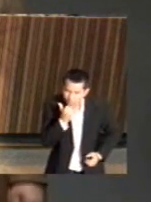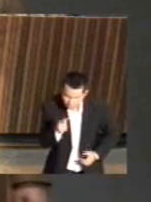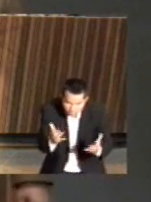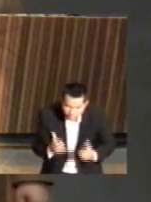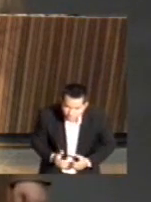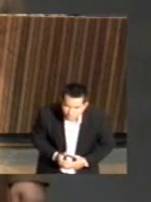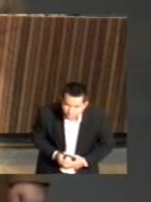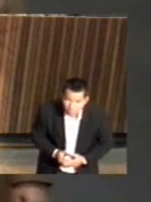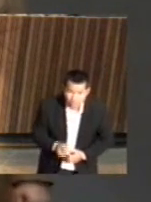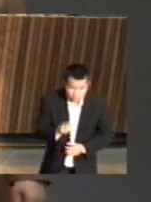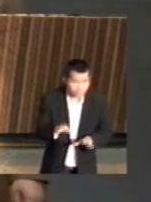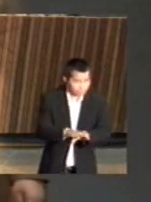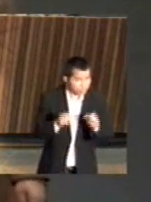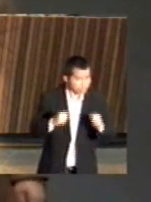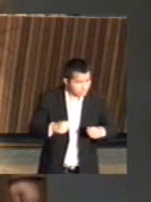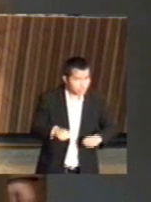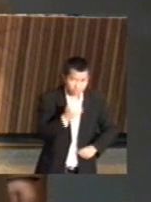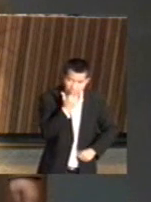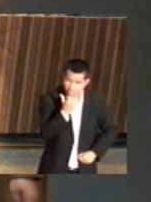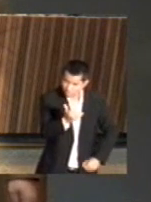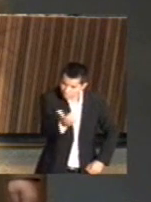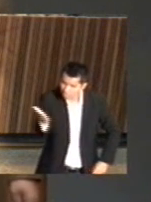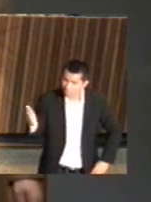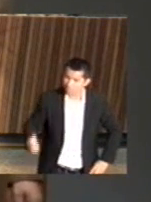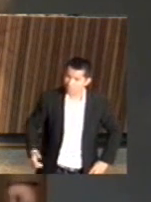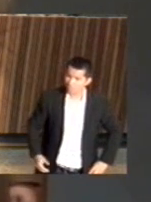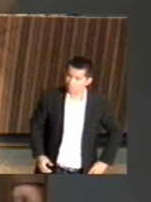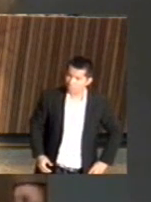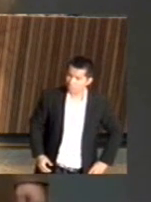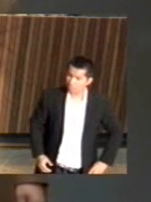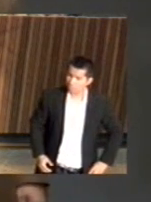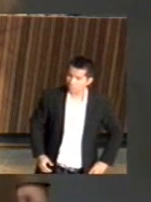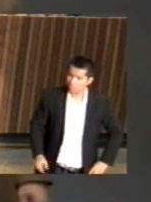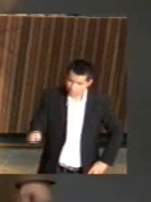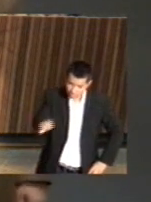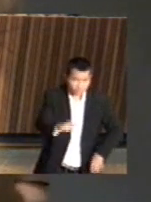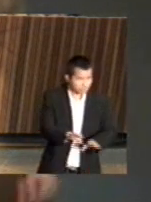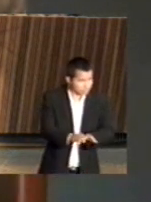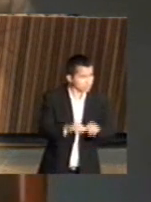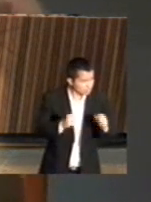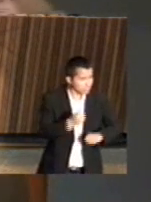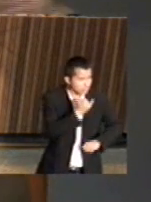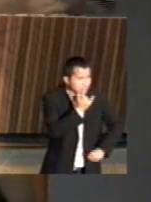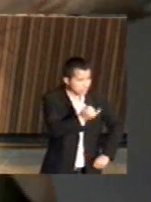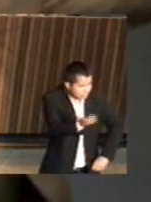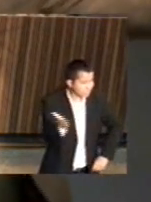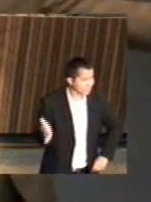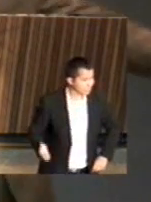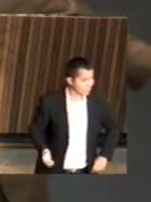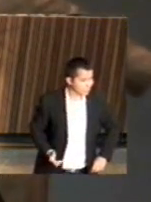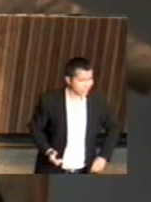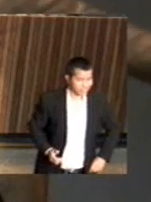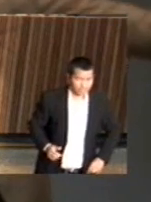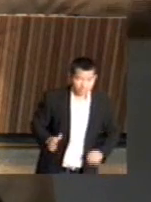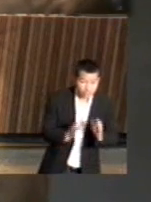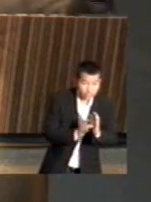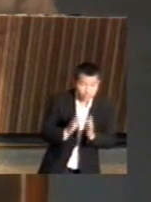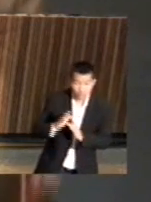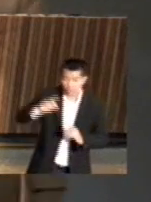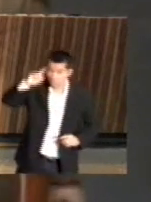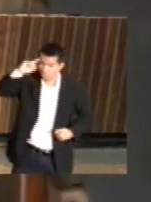e você estivemos impedidos de chegar à presença de Deus. Os